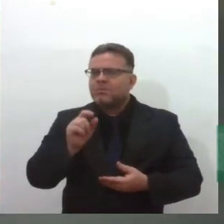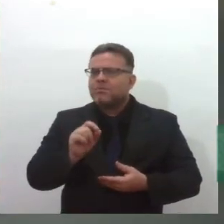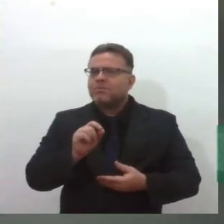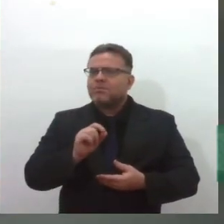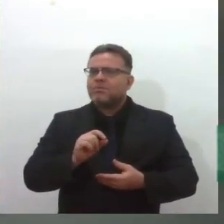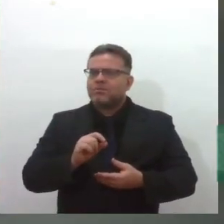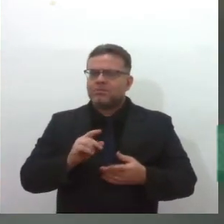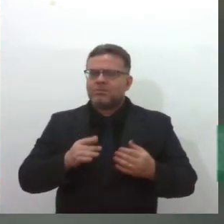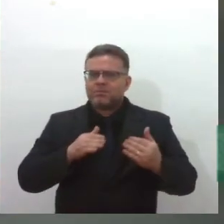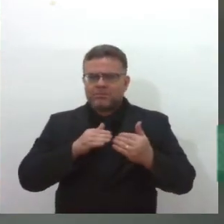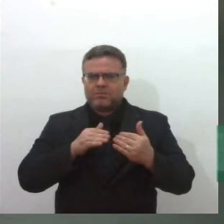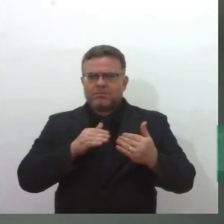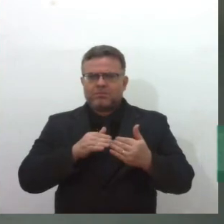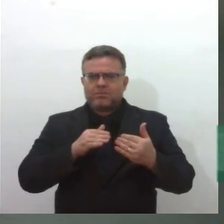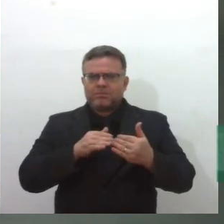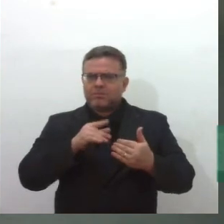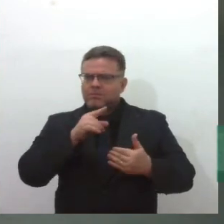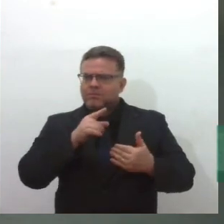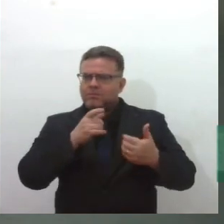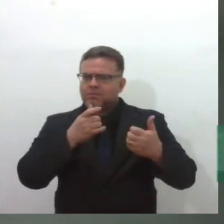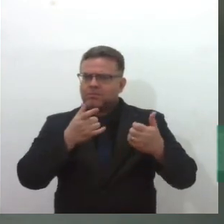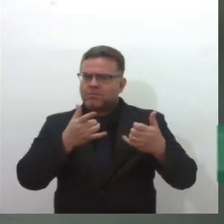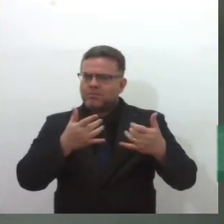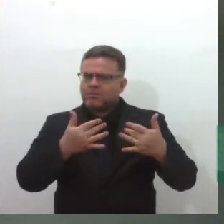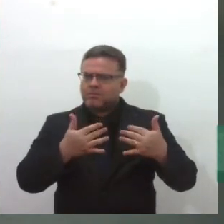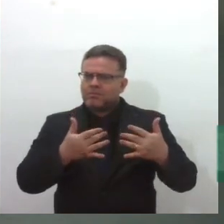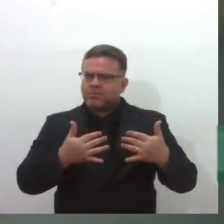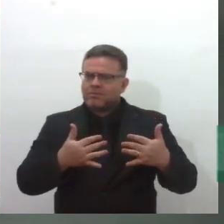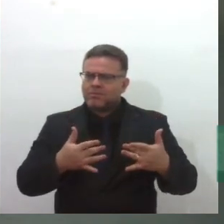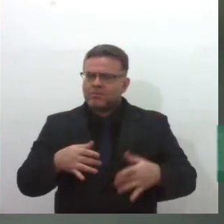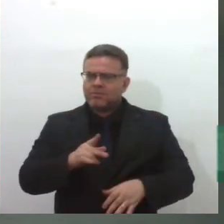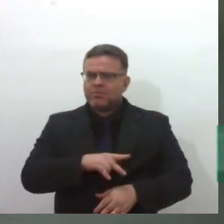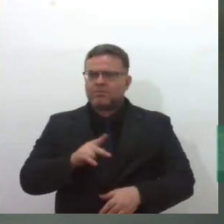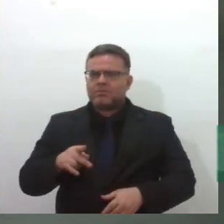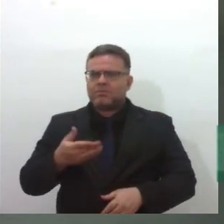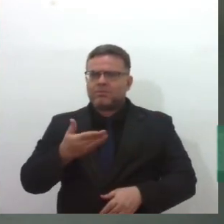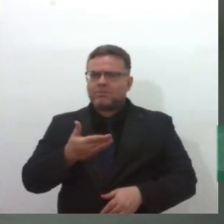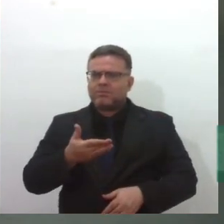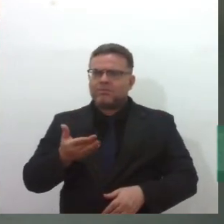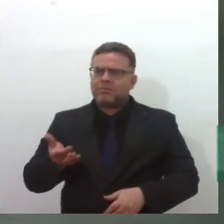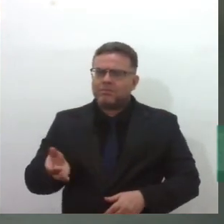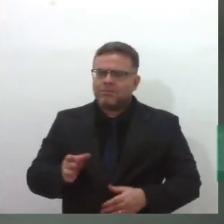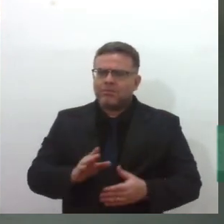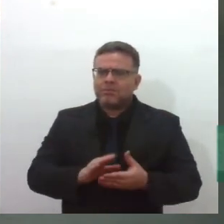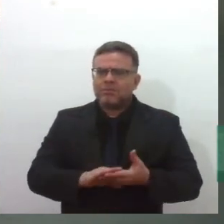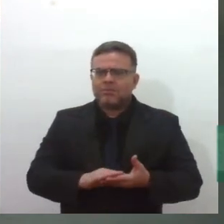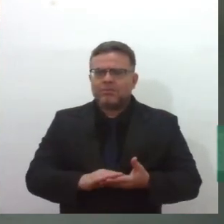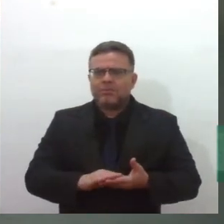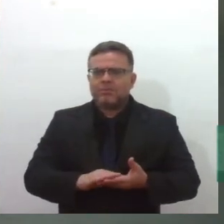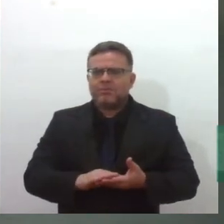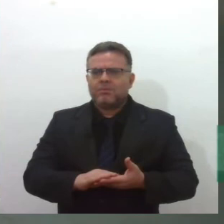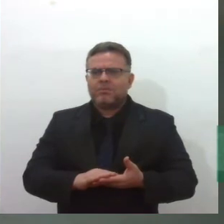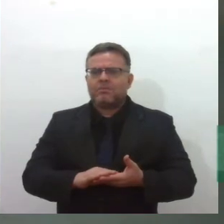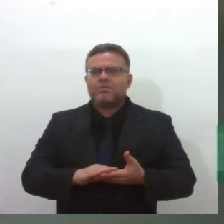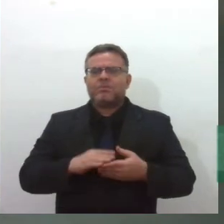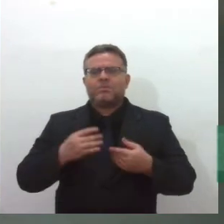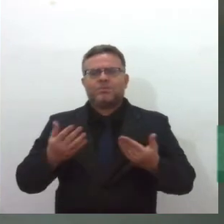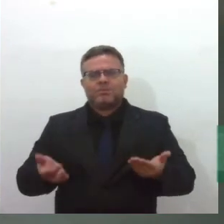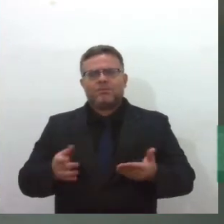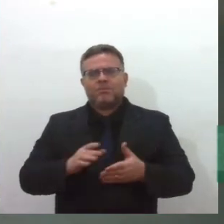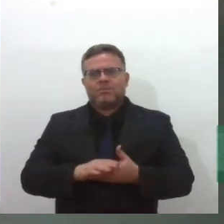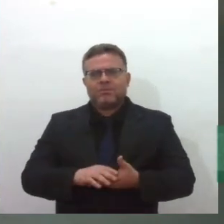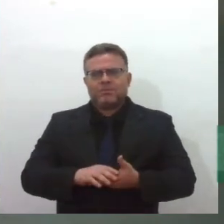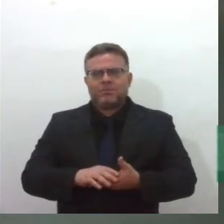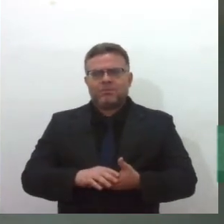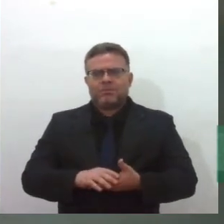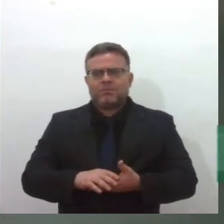concordo com todas as colocações do professor, que foi o professor na faculdade, Ronaldo Marinho, e deixo aqui